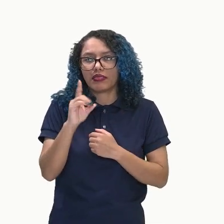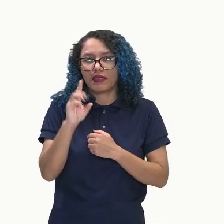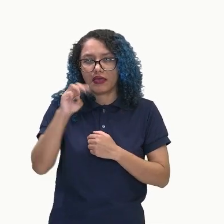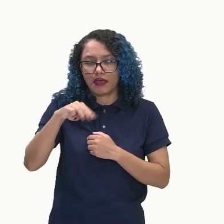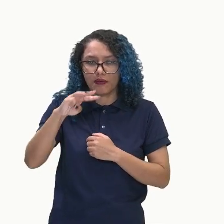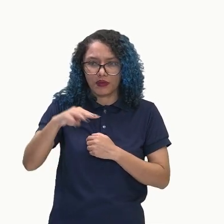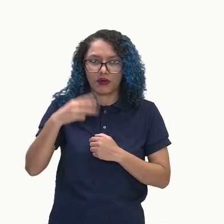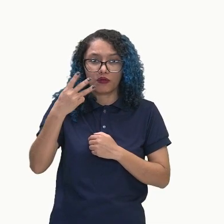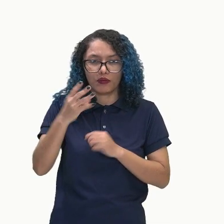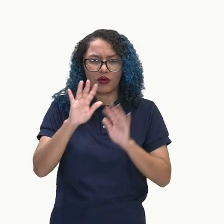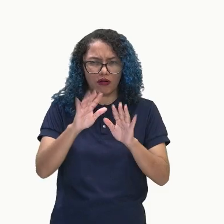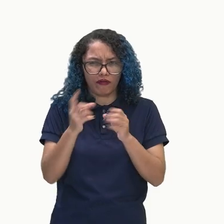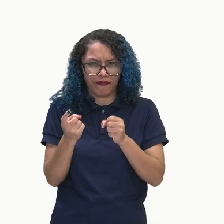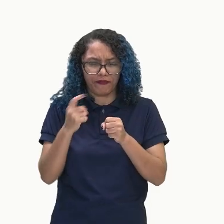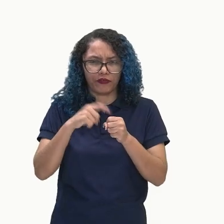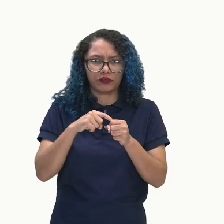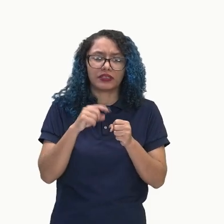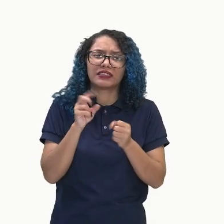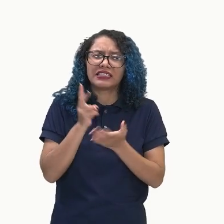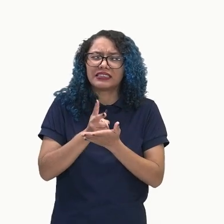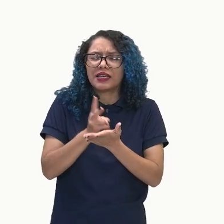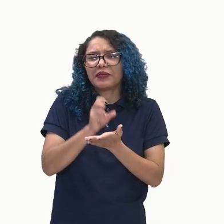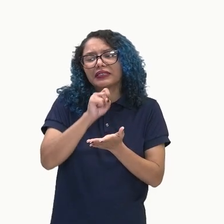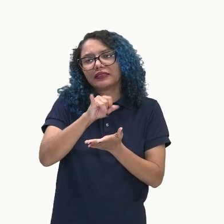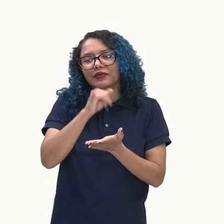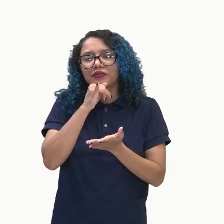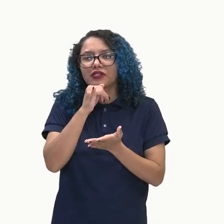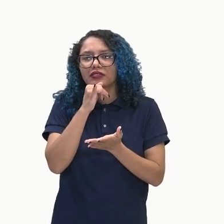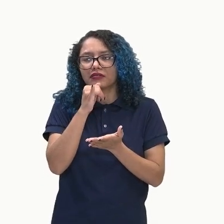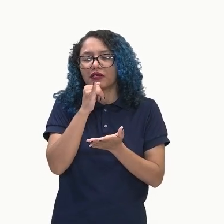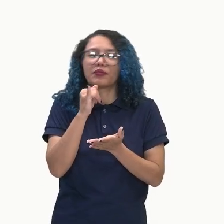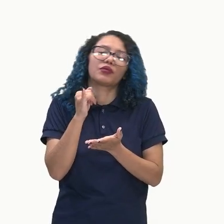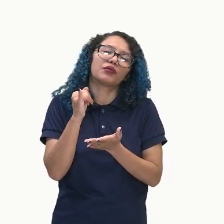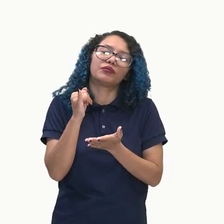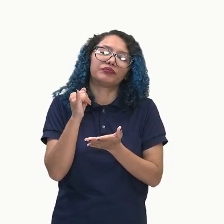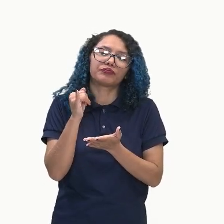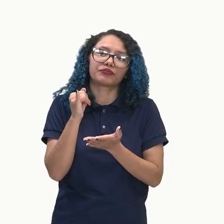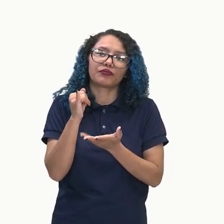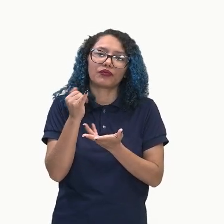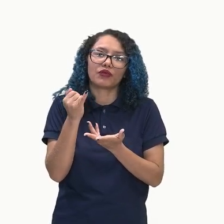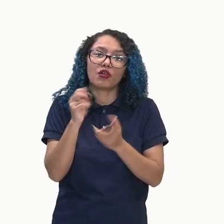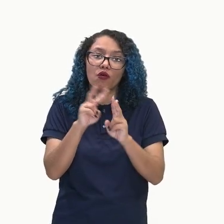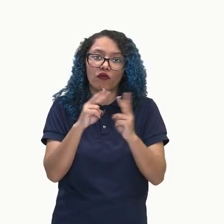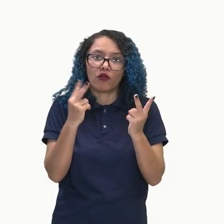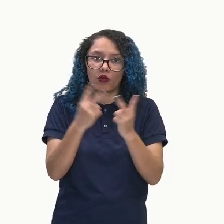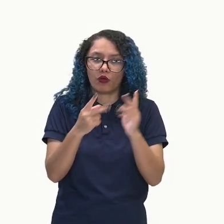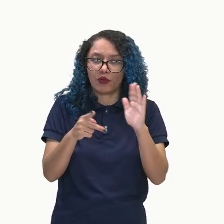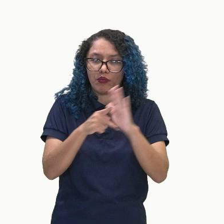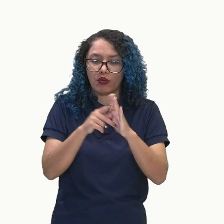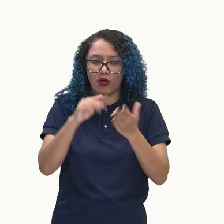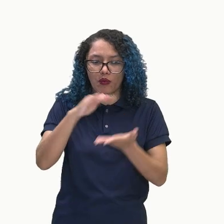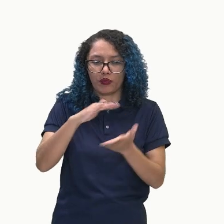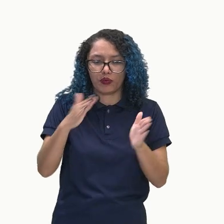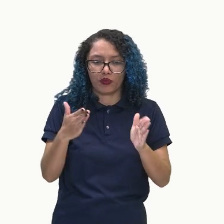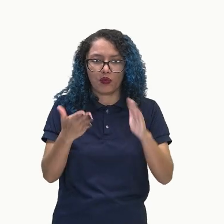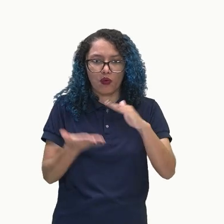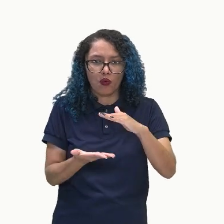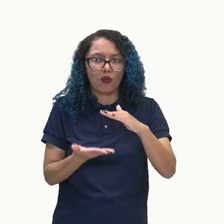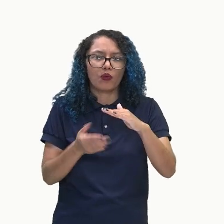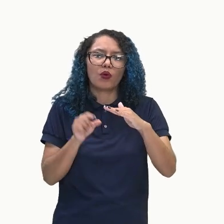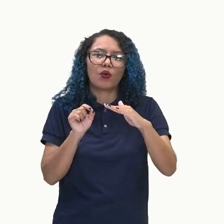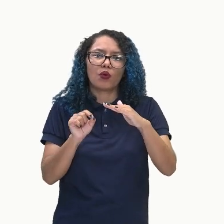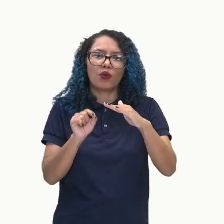que acontece. Todas as vezes que eu falar aí em volume de um cubo, o volume do cubo ele é